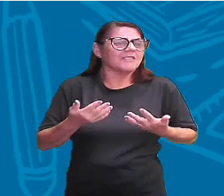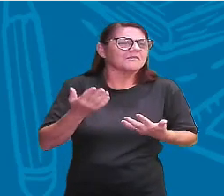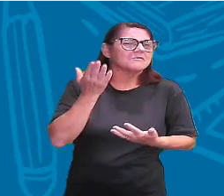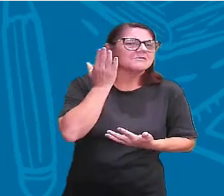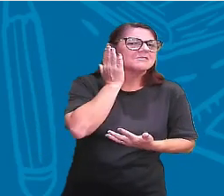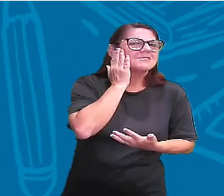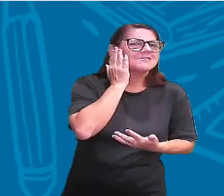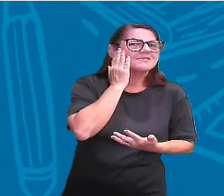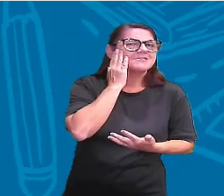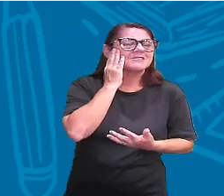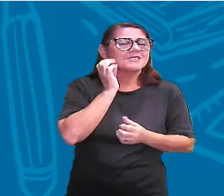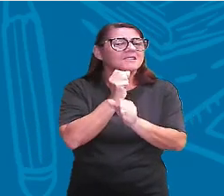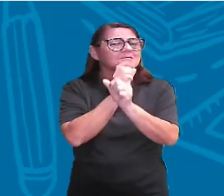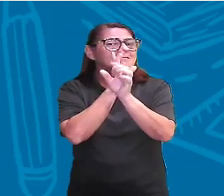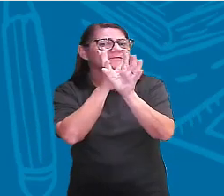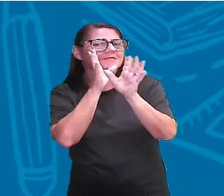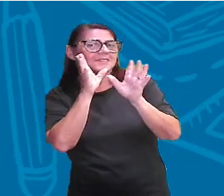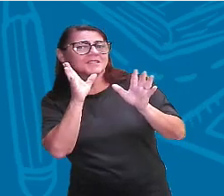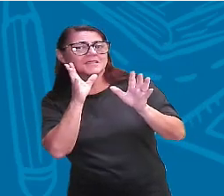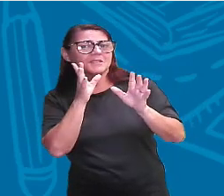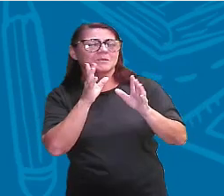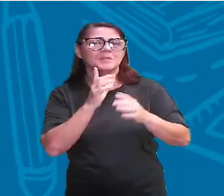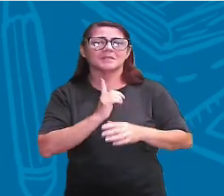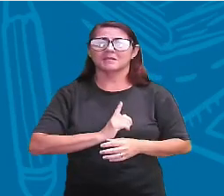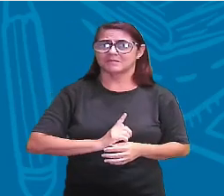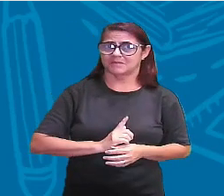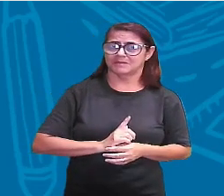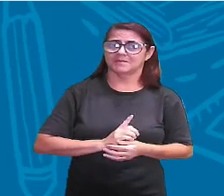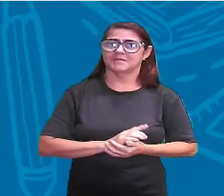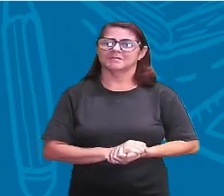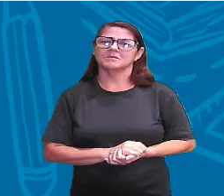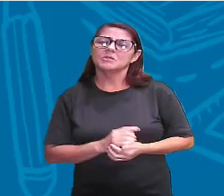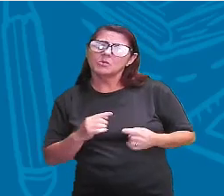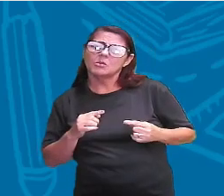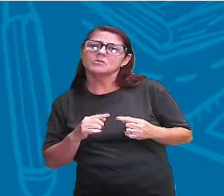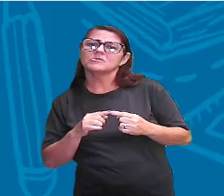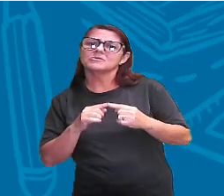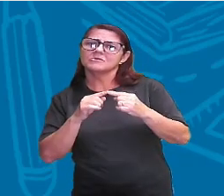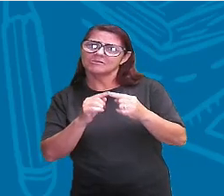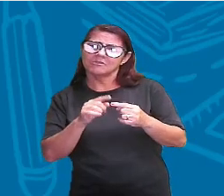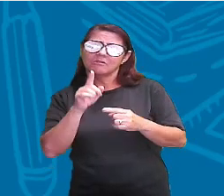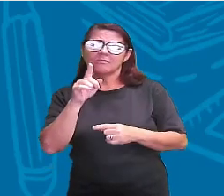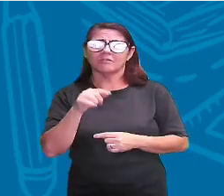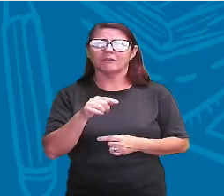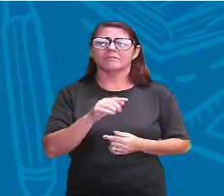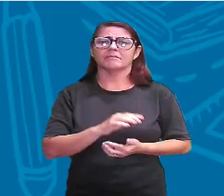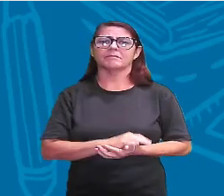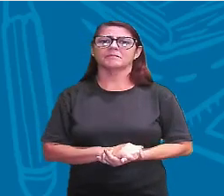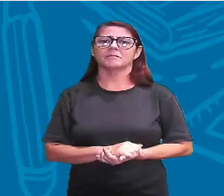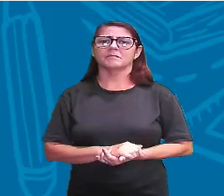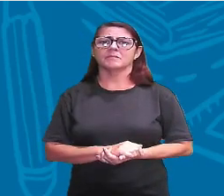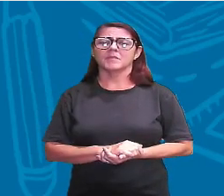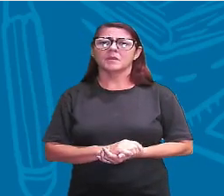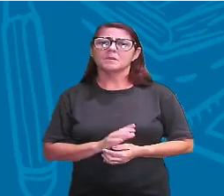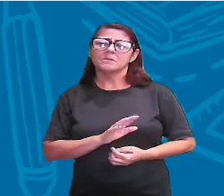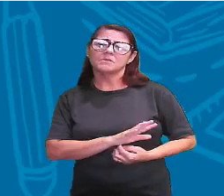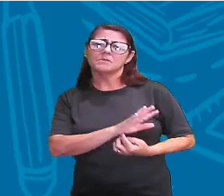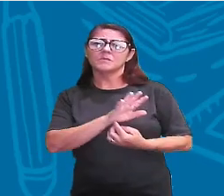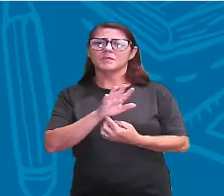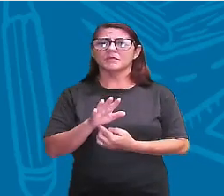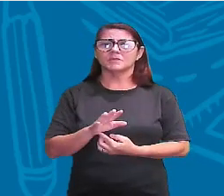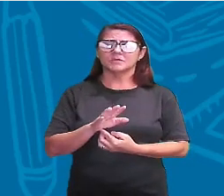entenda essa gramática, certo? Bom, mas a gente tem um objetivo, e o objetivo de hoje é esse: proporcionar